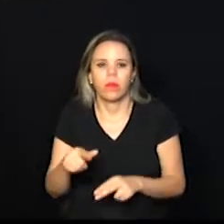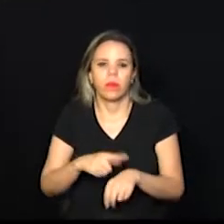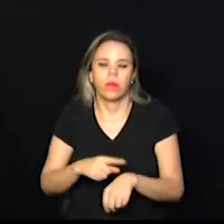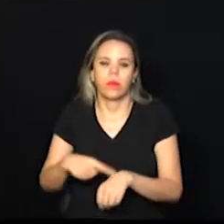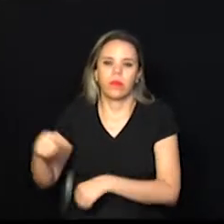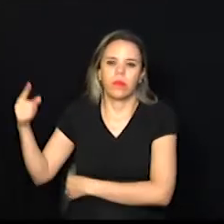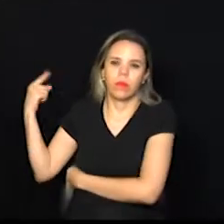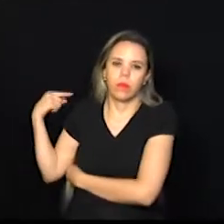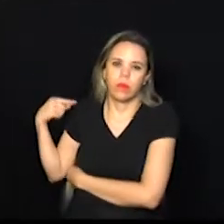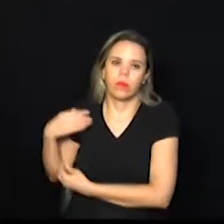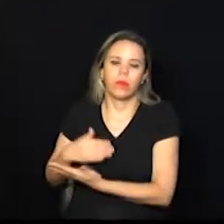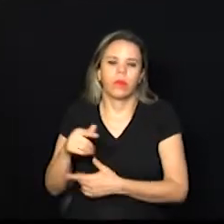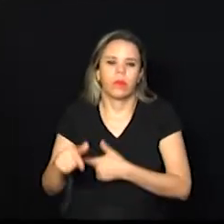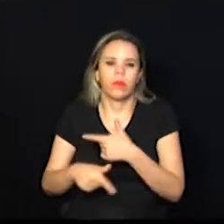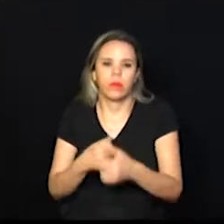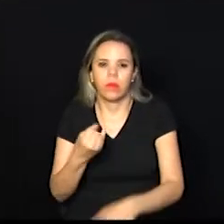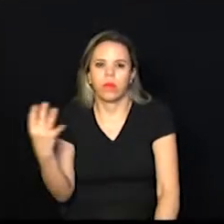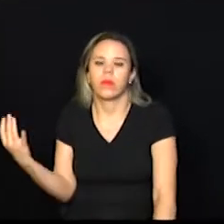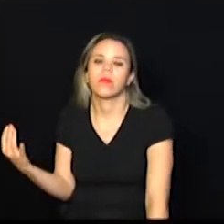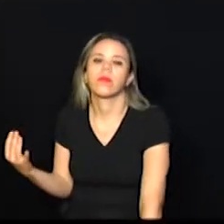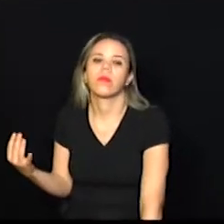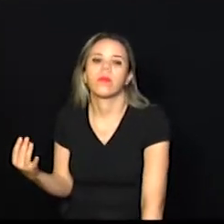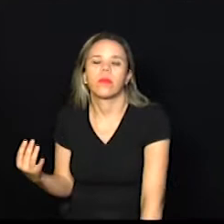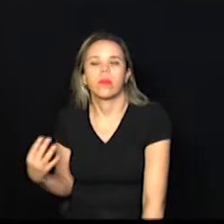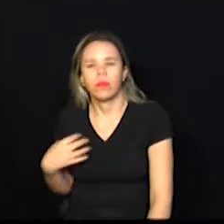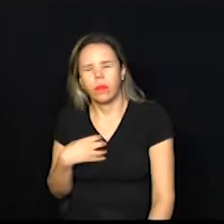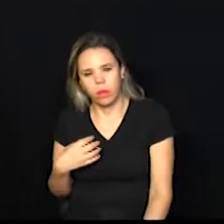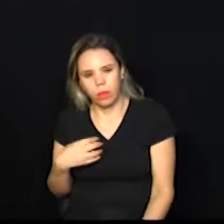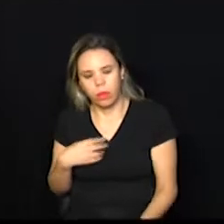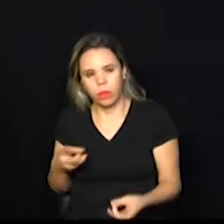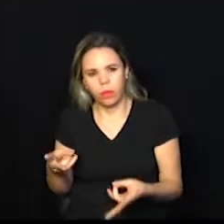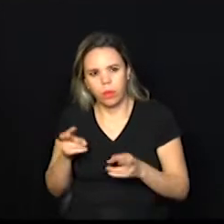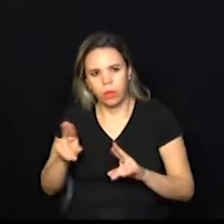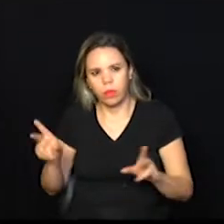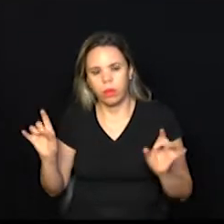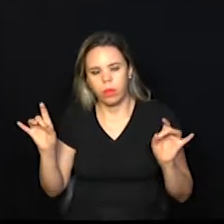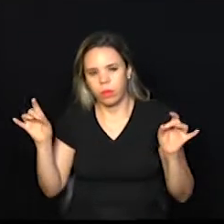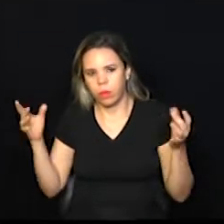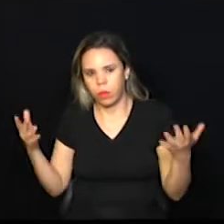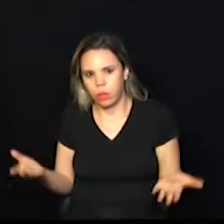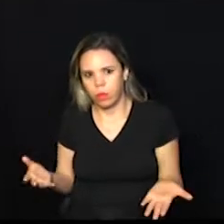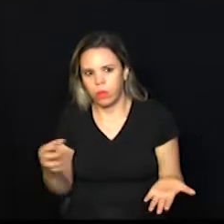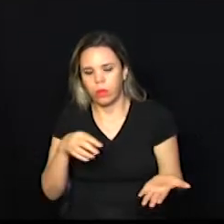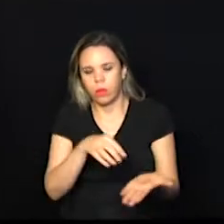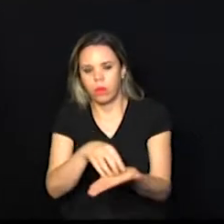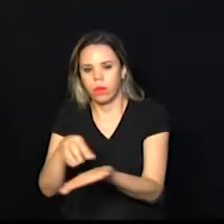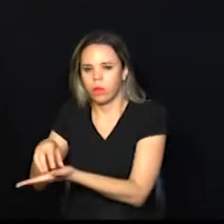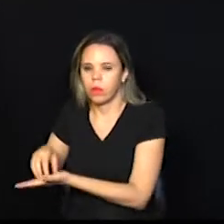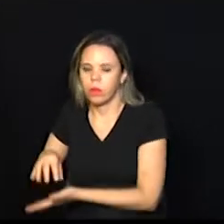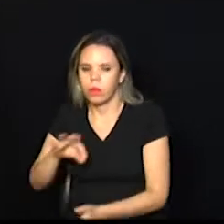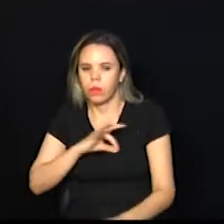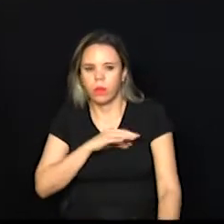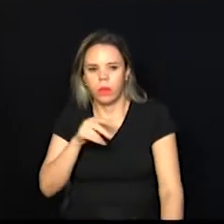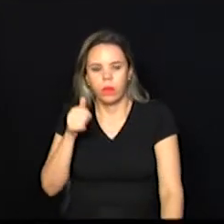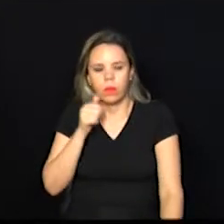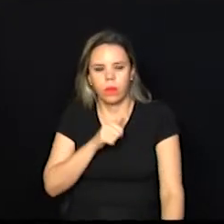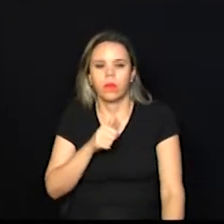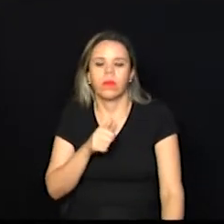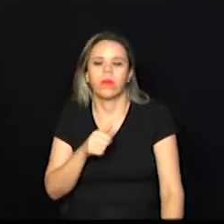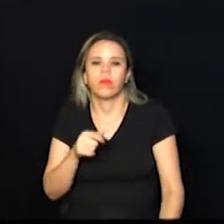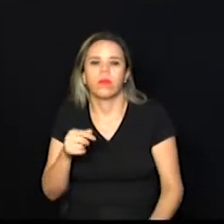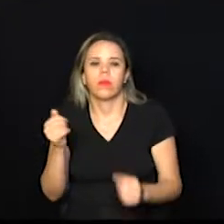gente começou a trabalhar o fluxo de uma maneira, de um olhar diferenciado com as delegacias das mulheres. Tá? Em